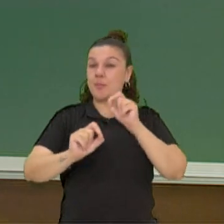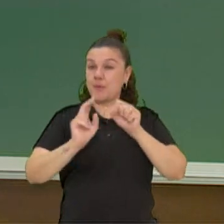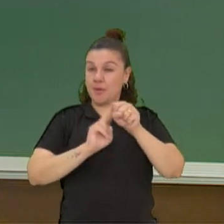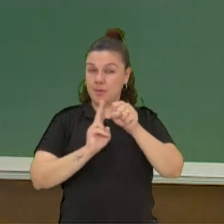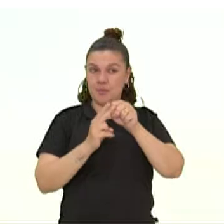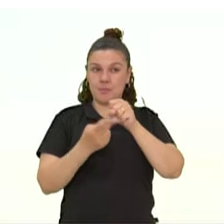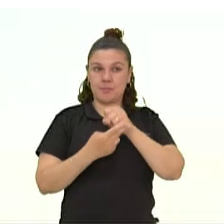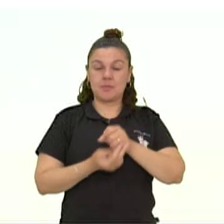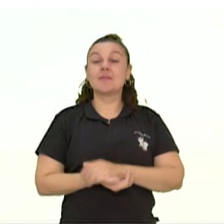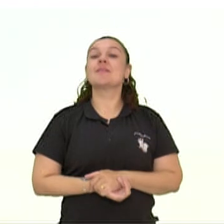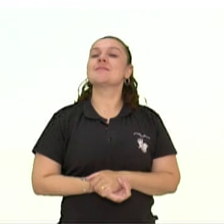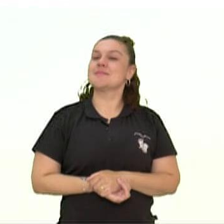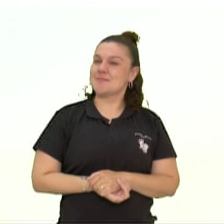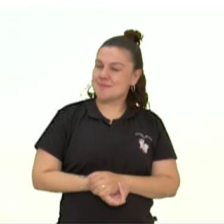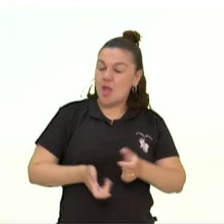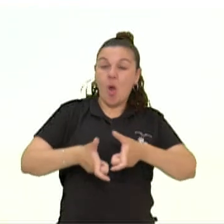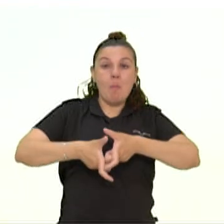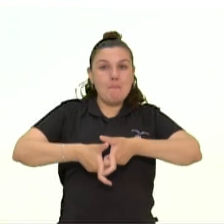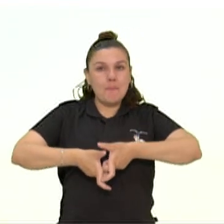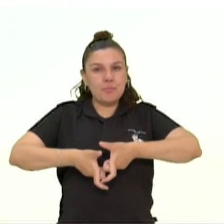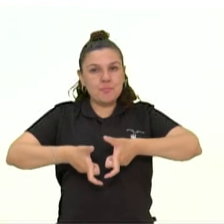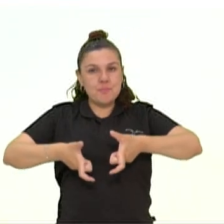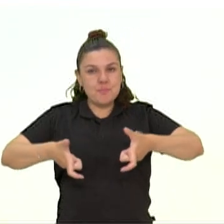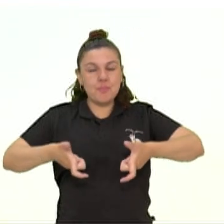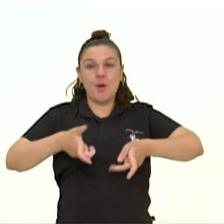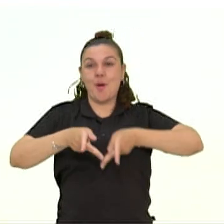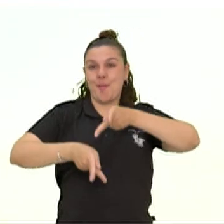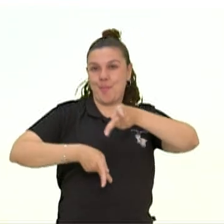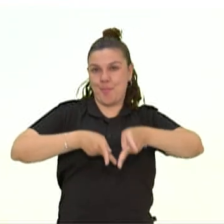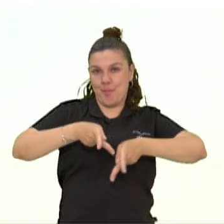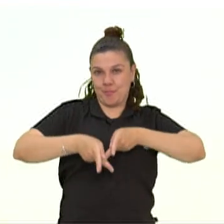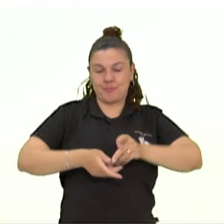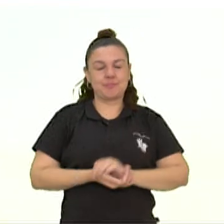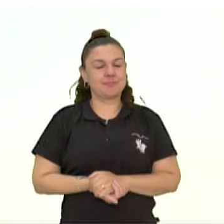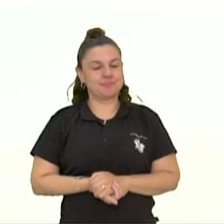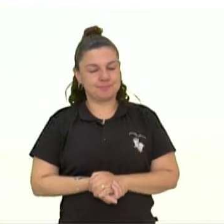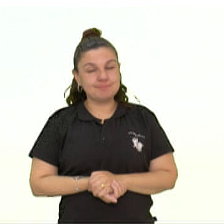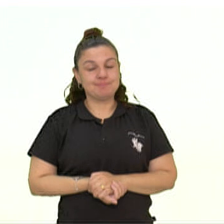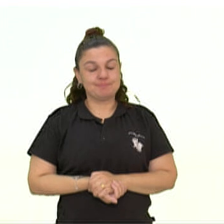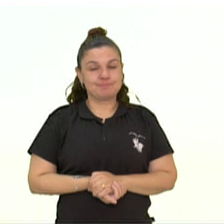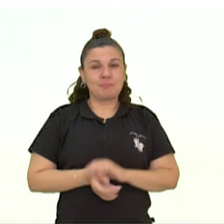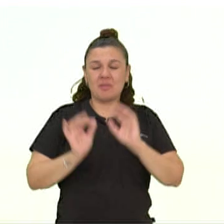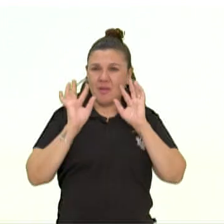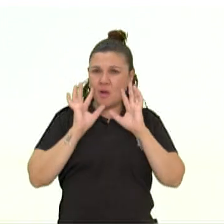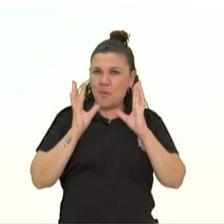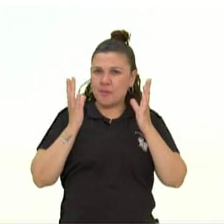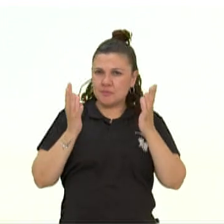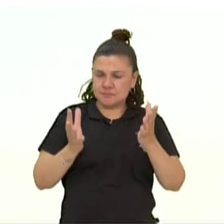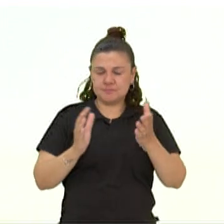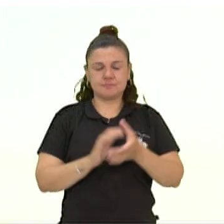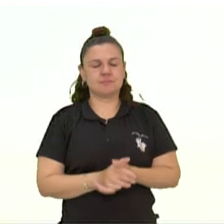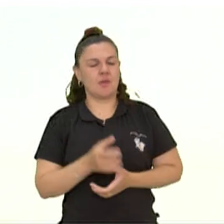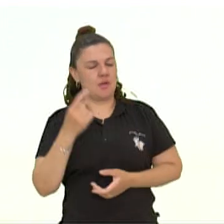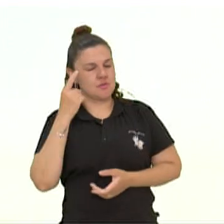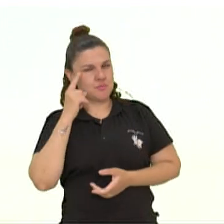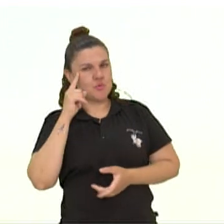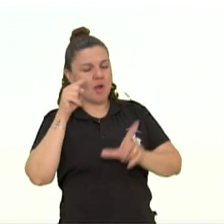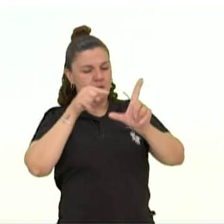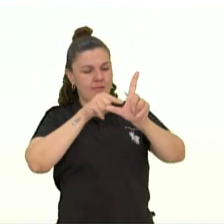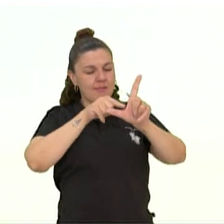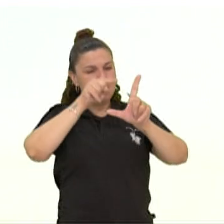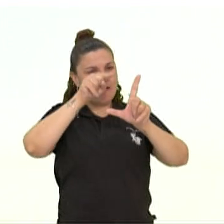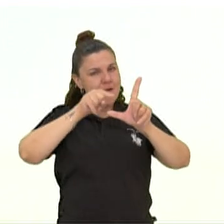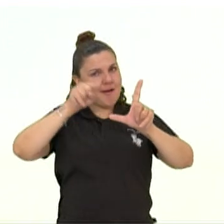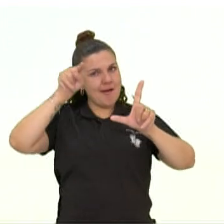o crescimento populacional. Que vem a tendência que a gente viu nos gráficos ali,